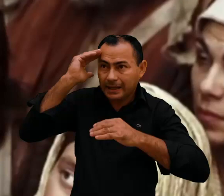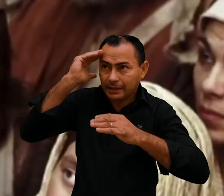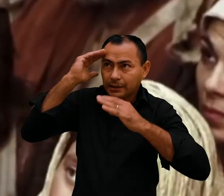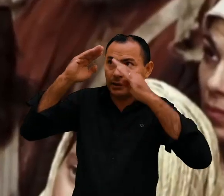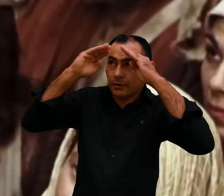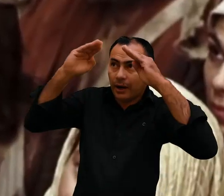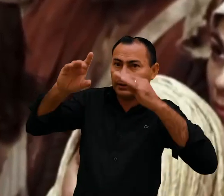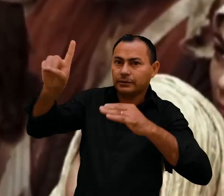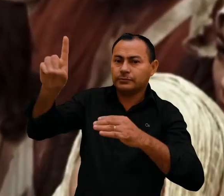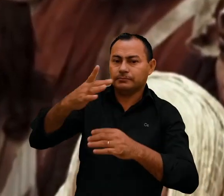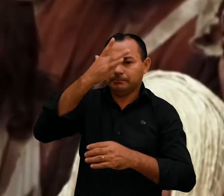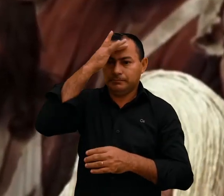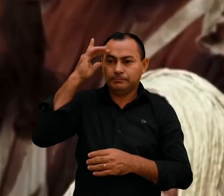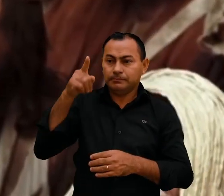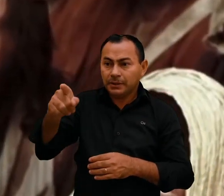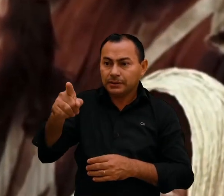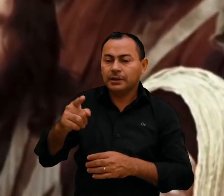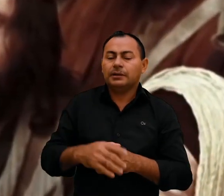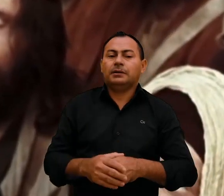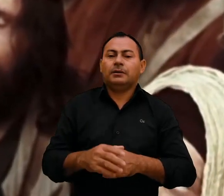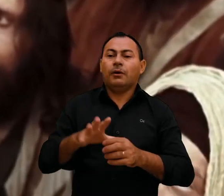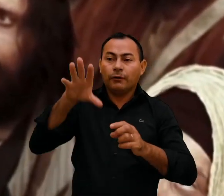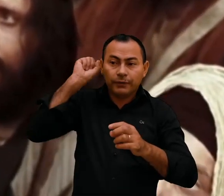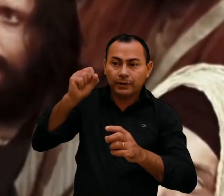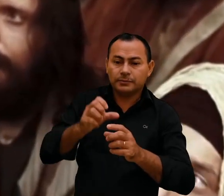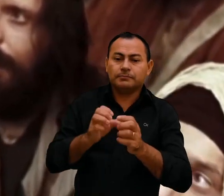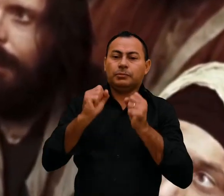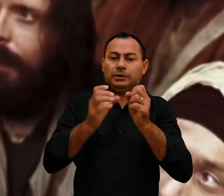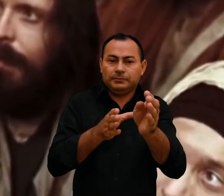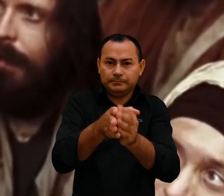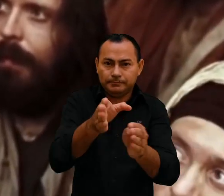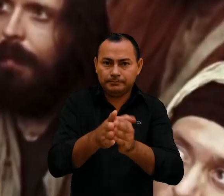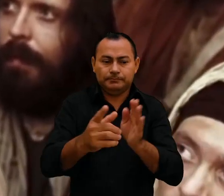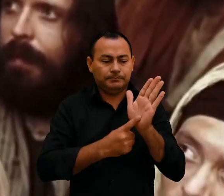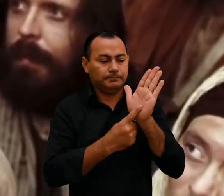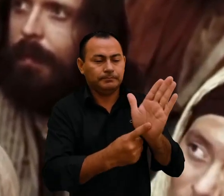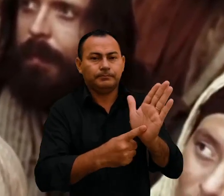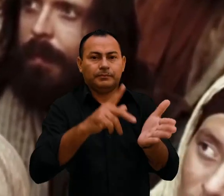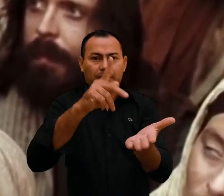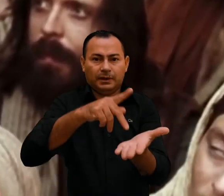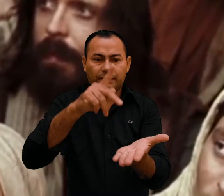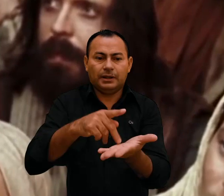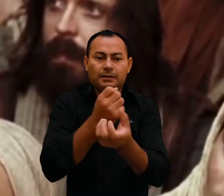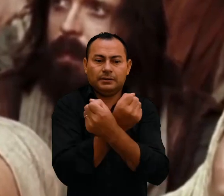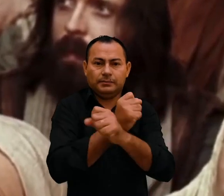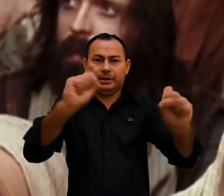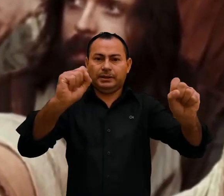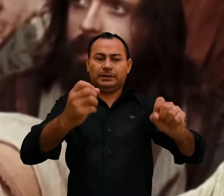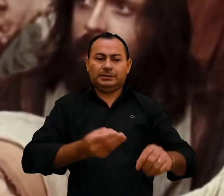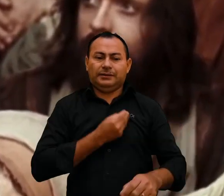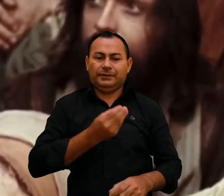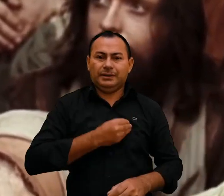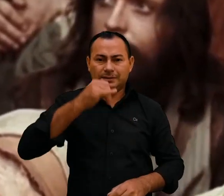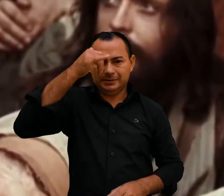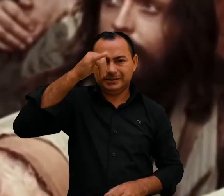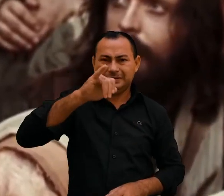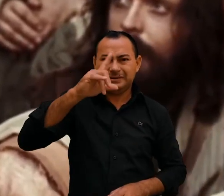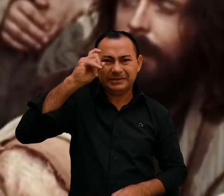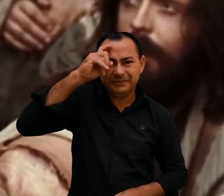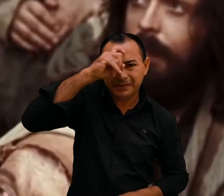urso e quando as pessoas o ouvirem você poderá instruí-las apresentando a verdade que a libertará